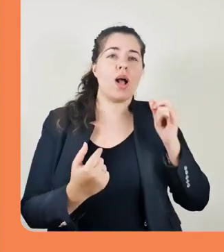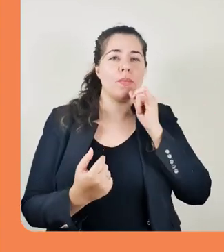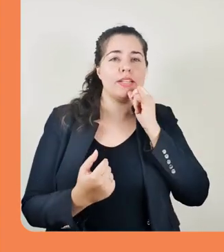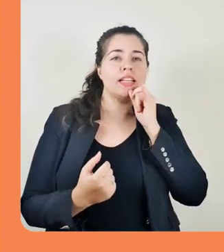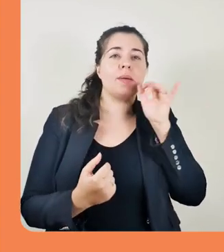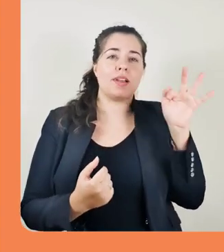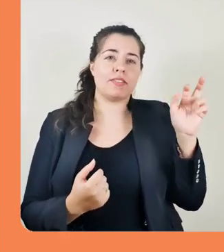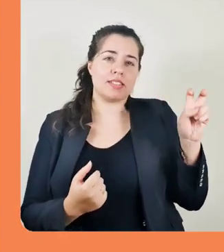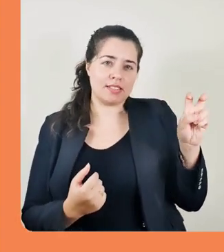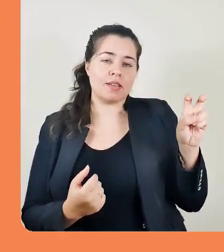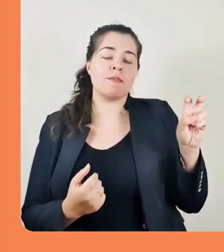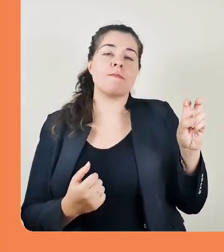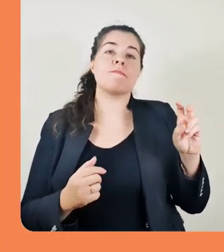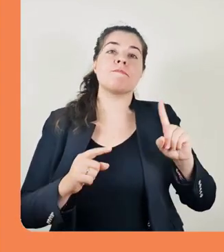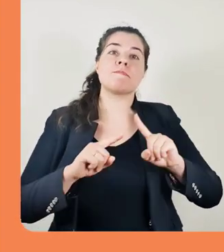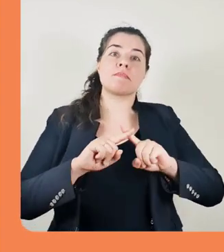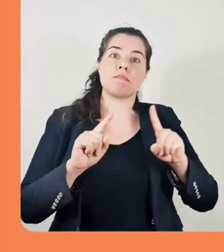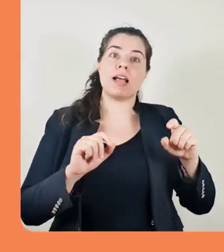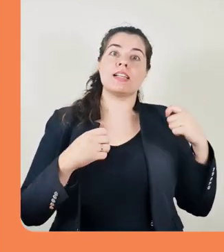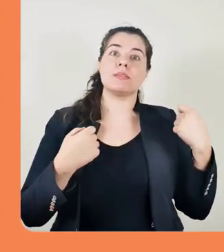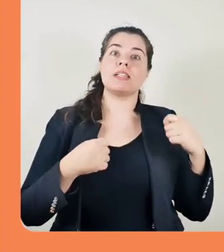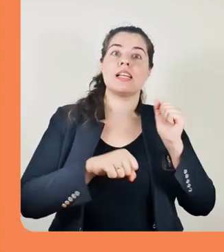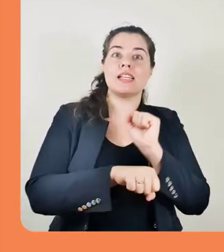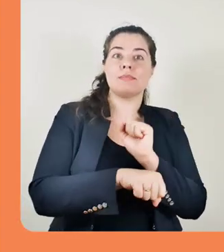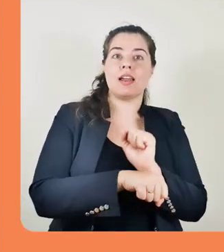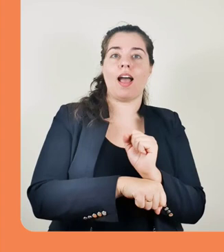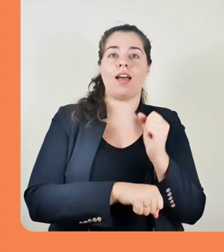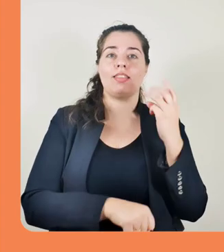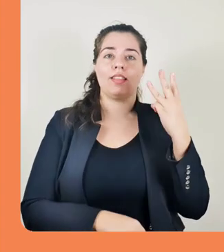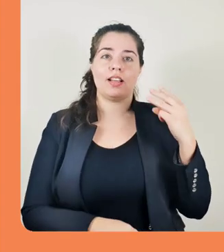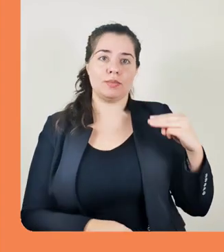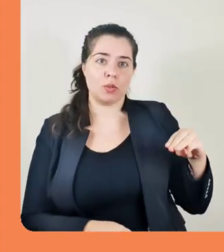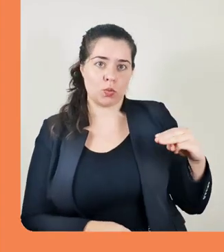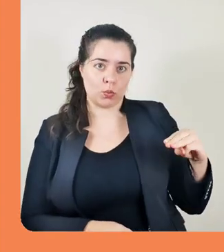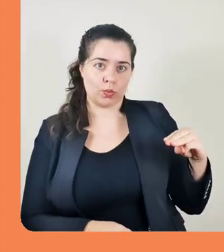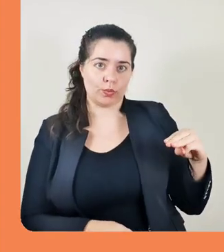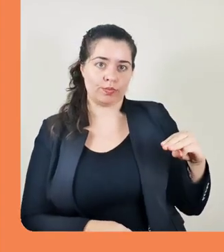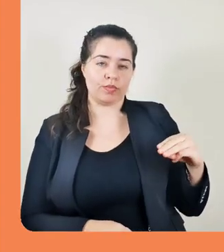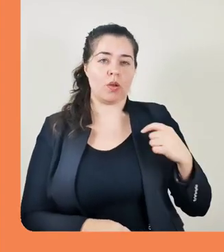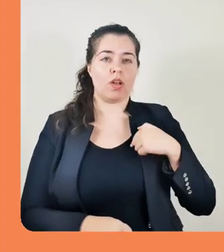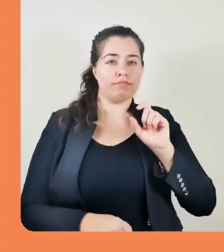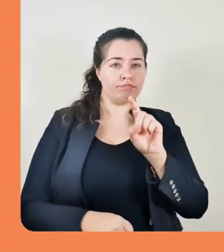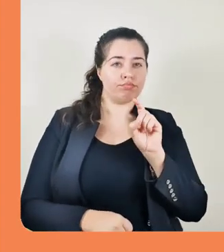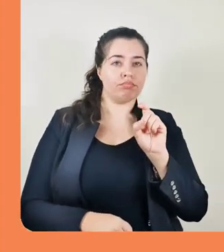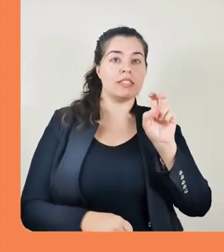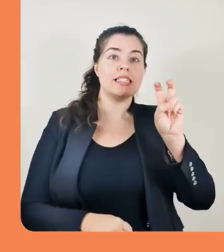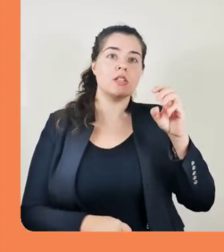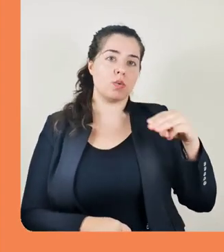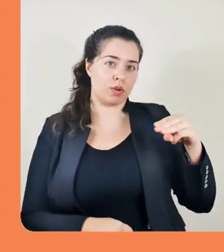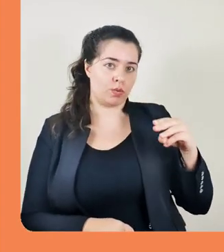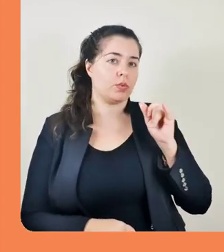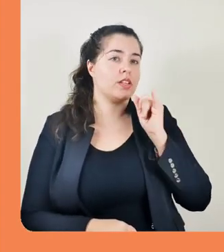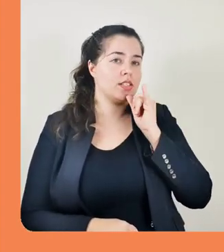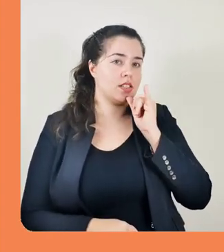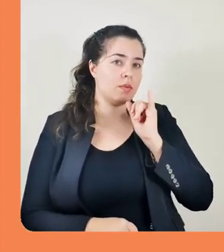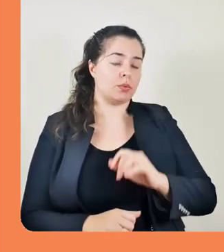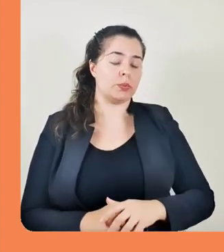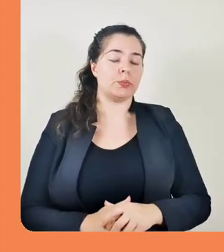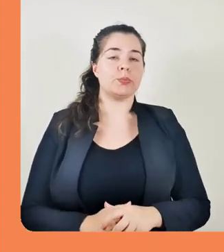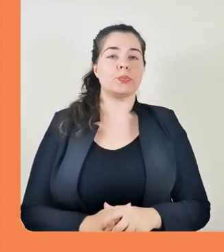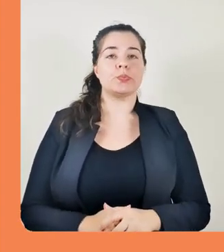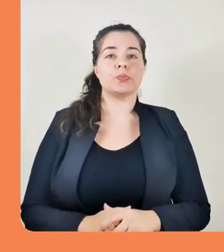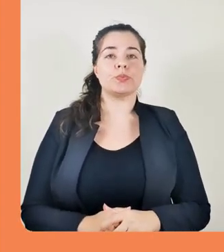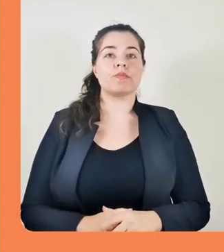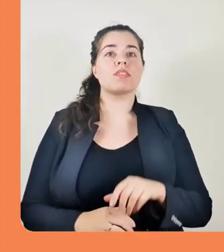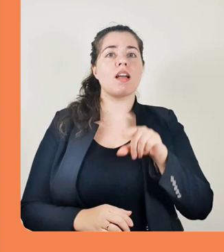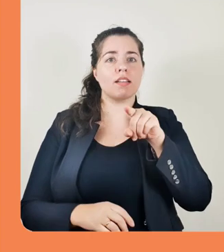tomar uma nova ação Idêntica essa que eu falei como por exemplo recarregar a página você teria que esperar 3 minutos